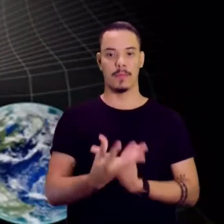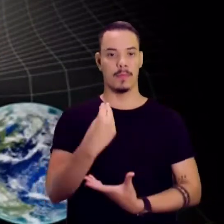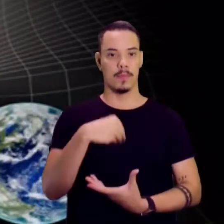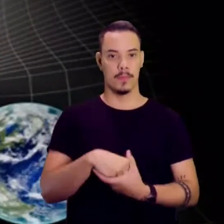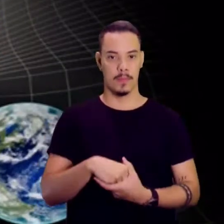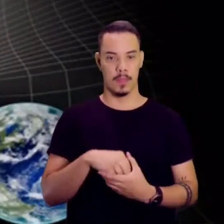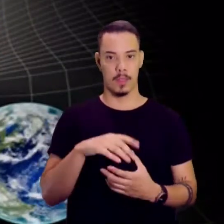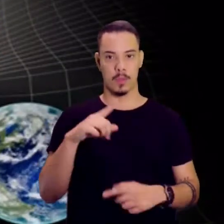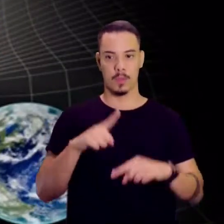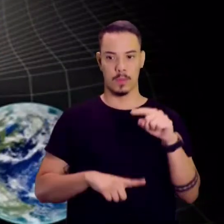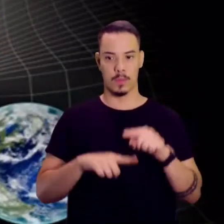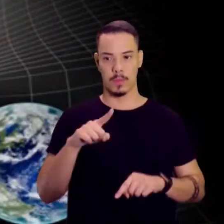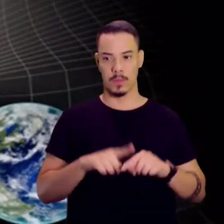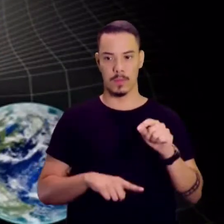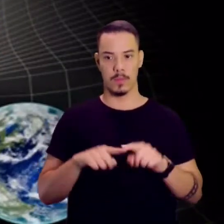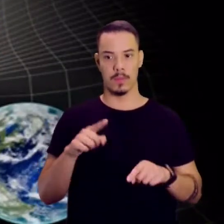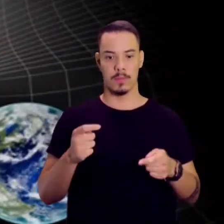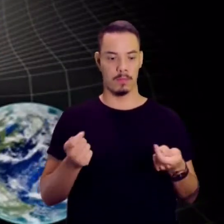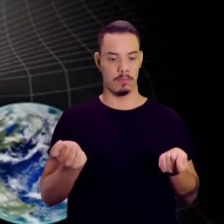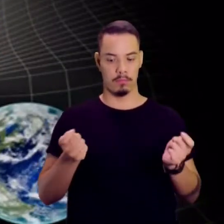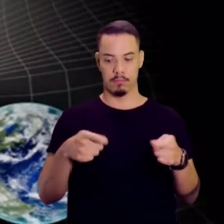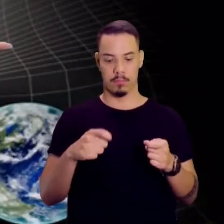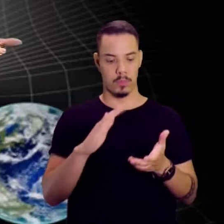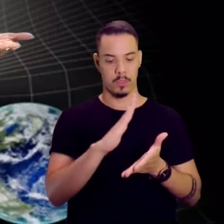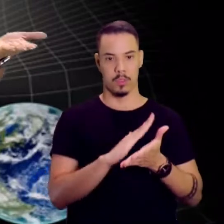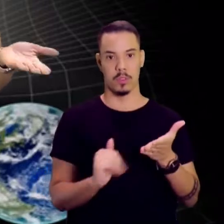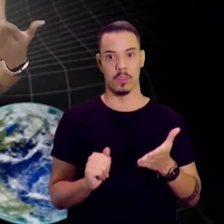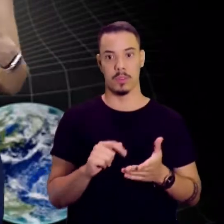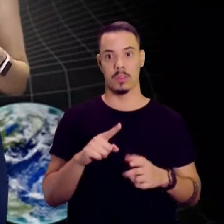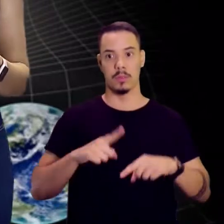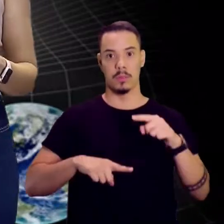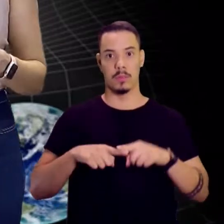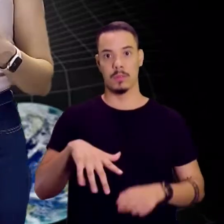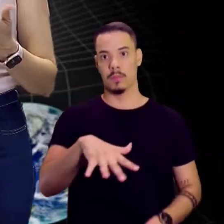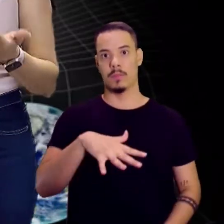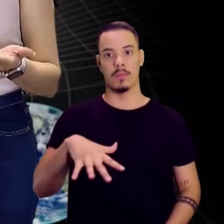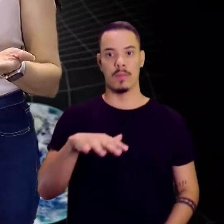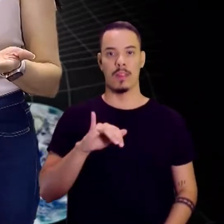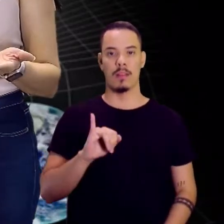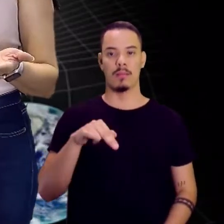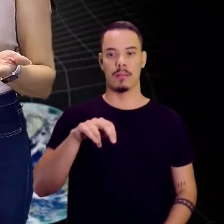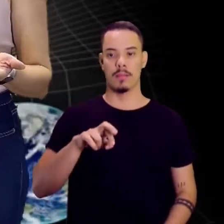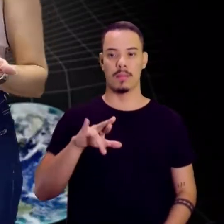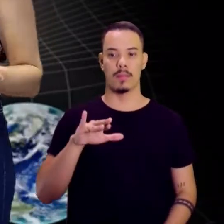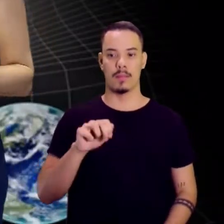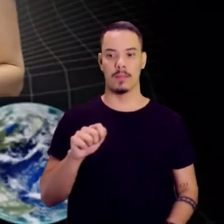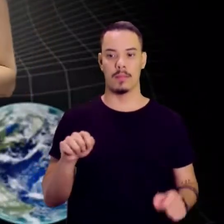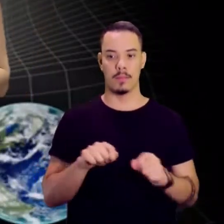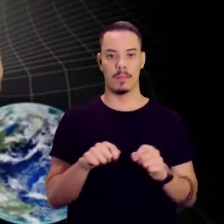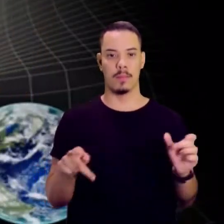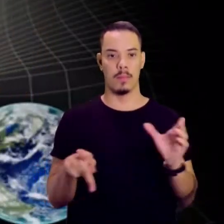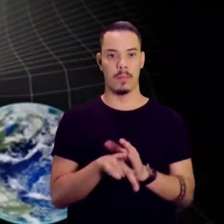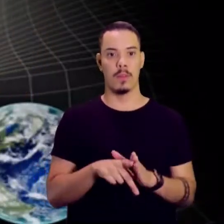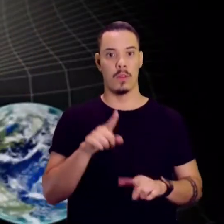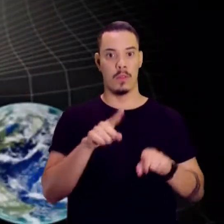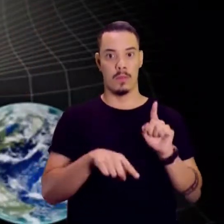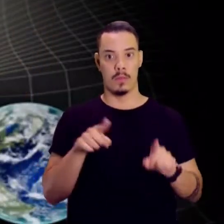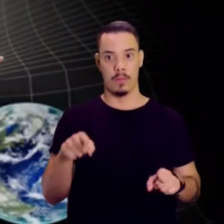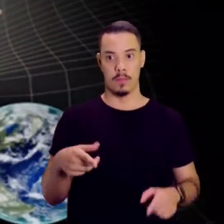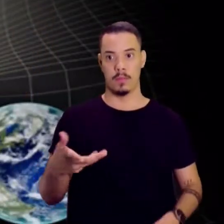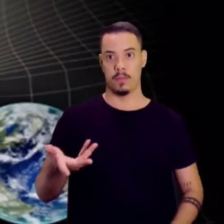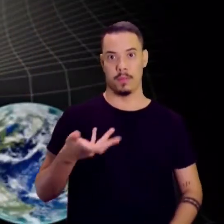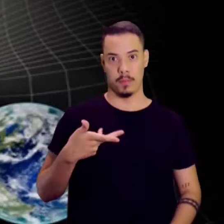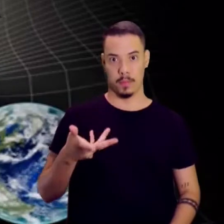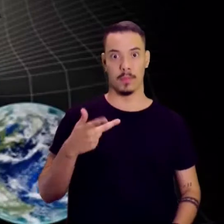ao corpo que seja capaz de tirar esse corpo do estado de inércia, ou seja, faça com que ele tenha uma variação de velocidade. Sim.